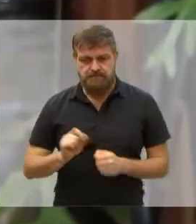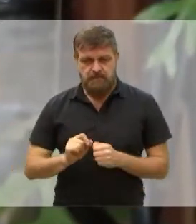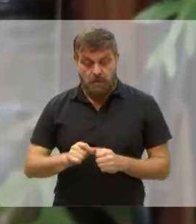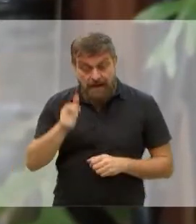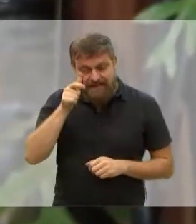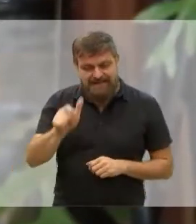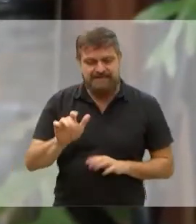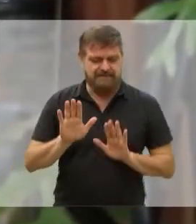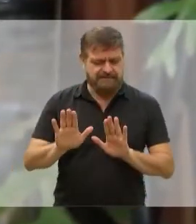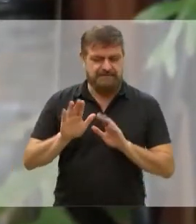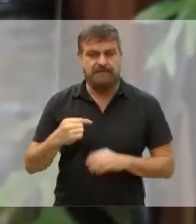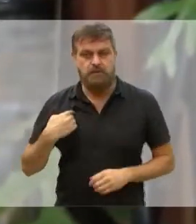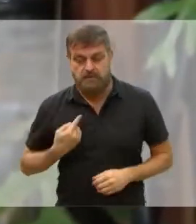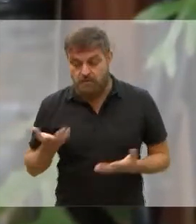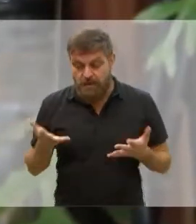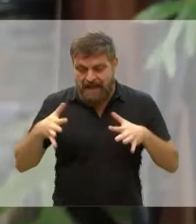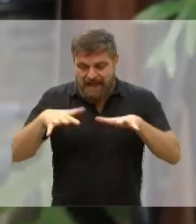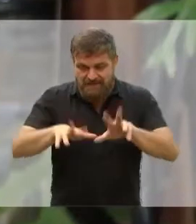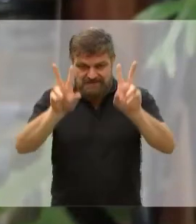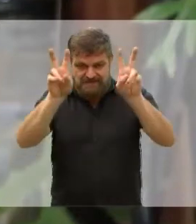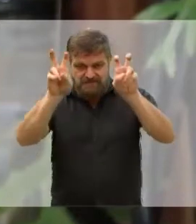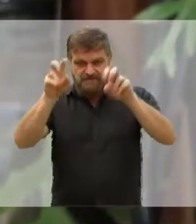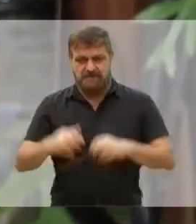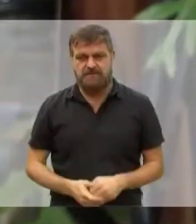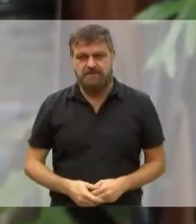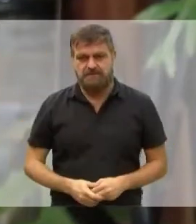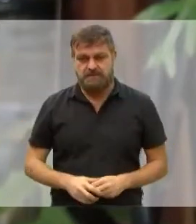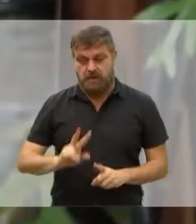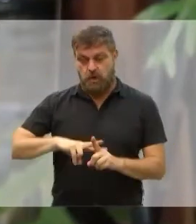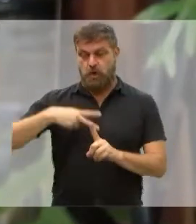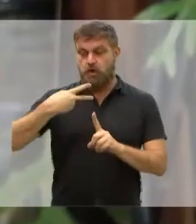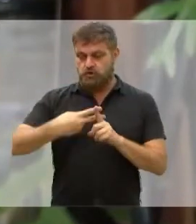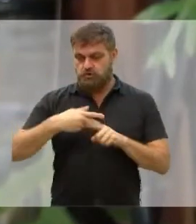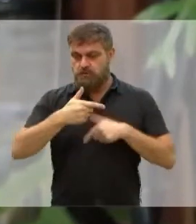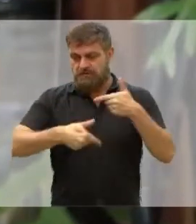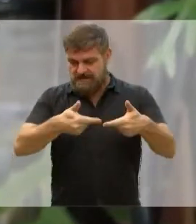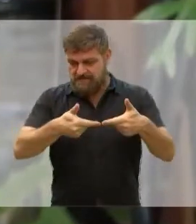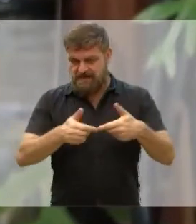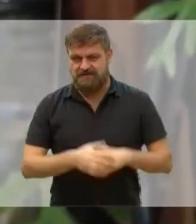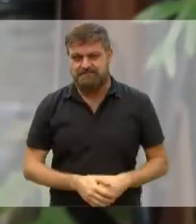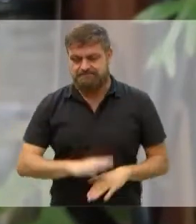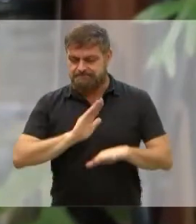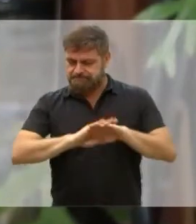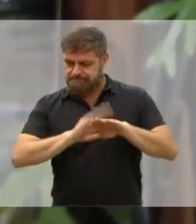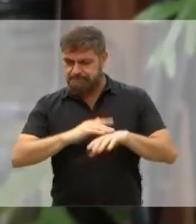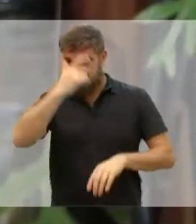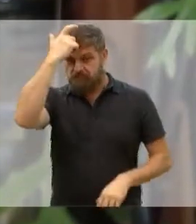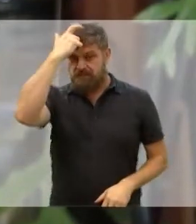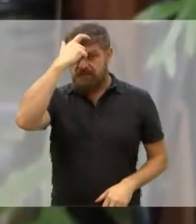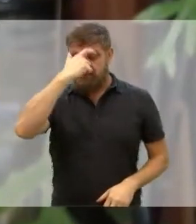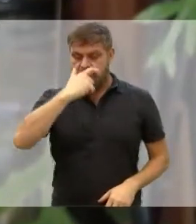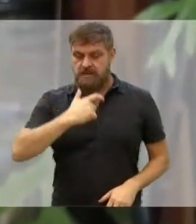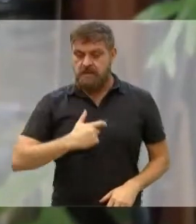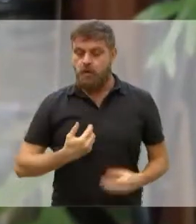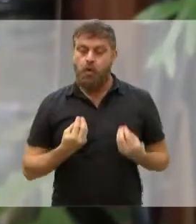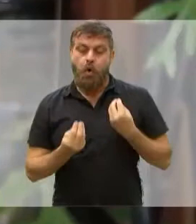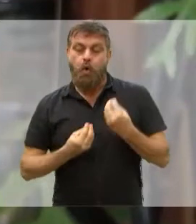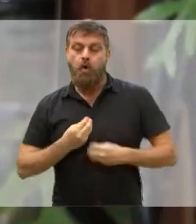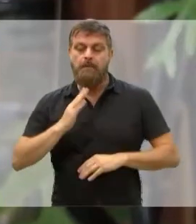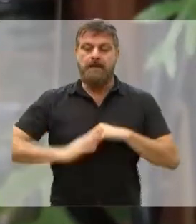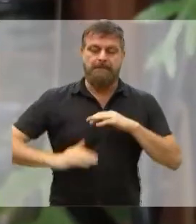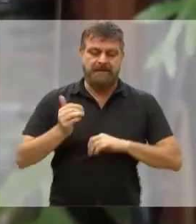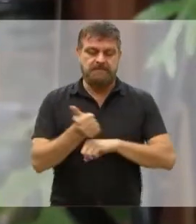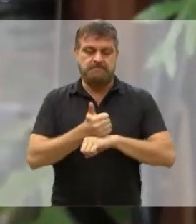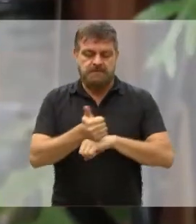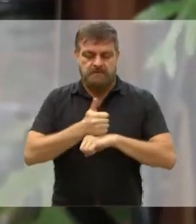interessante que quando você trabalha com inclusão, a gente sempre fala que você trabalha com um papel duplo de cidadania. Qual que é esse? O primeiro é o seu papel de cidadão,